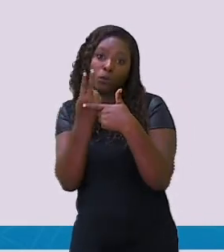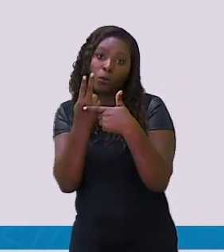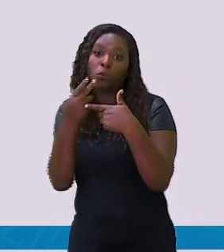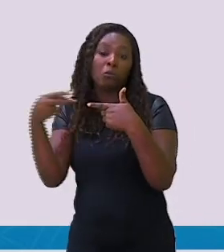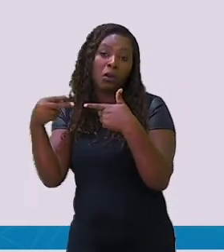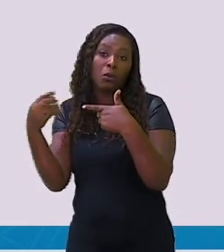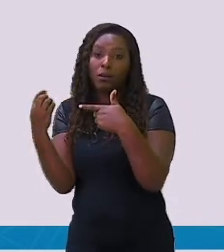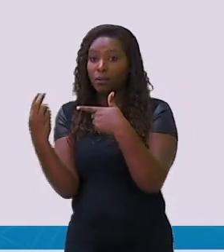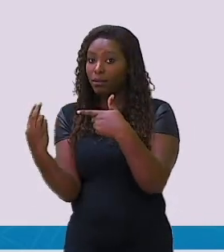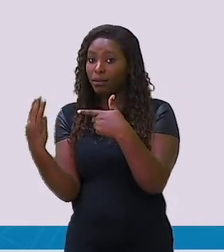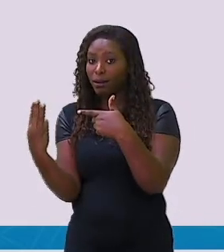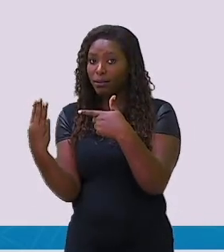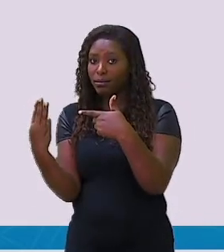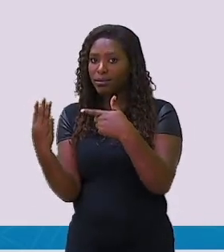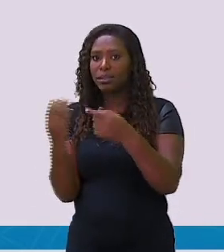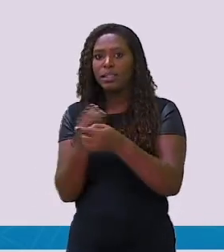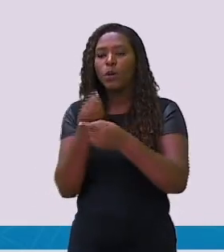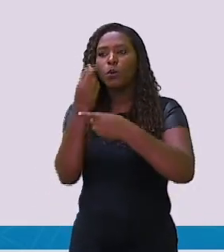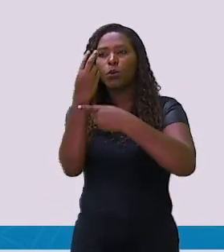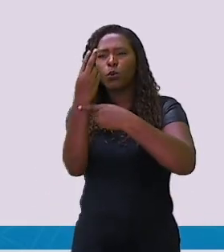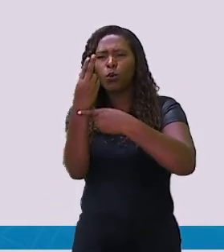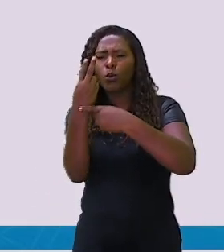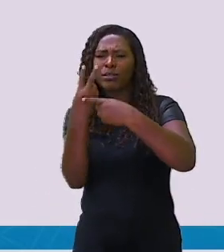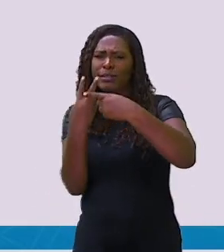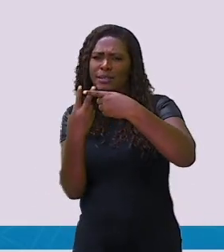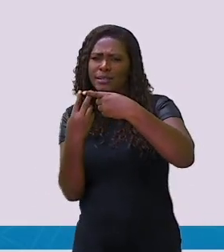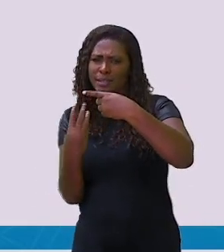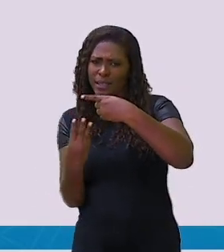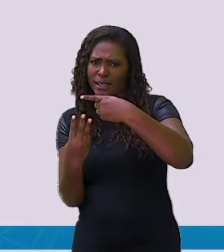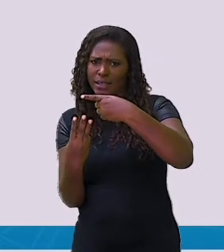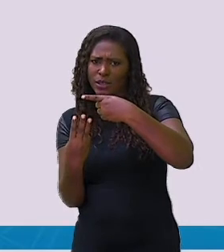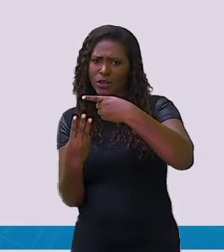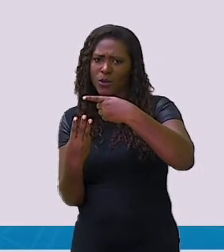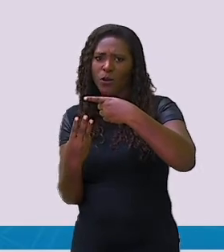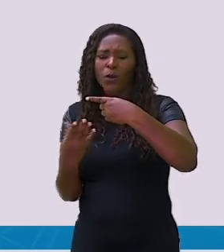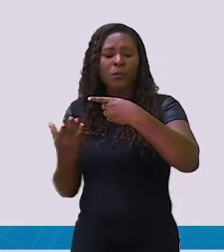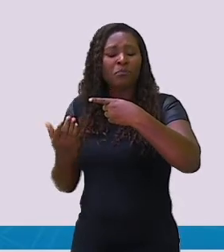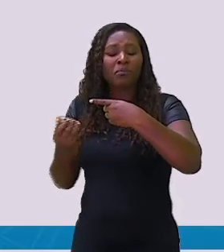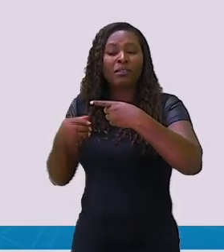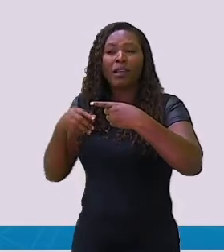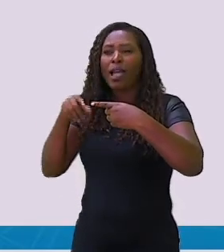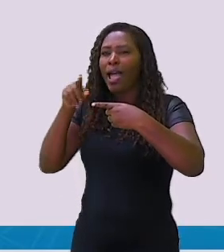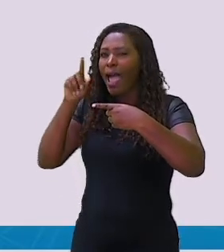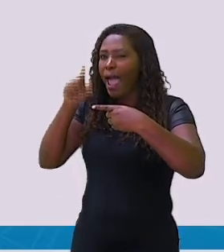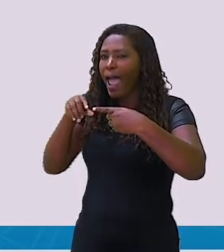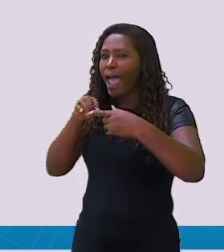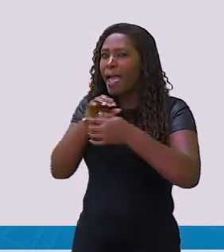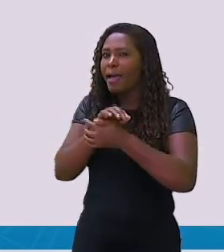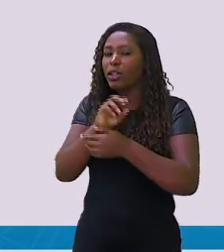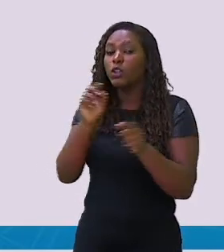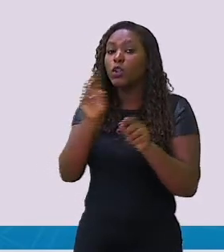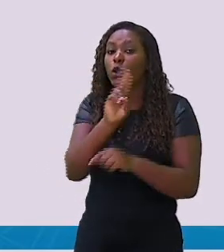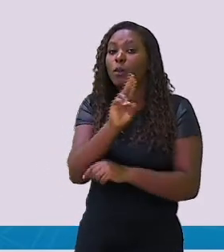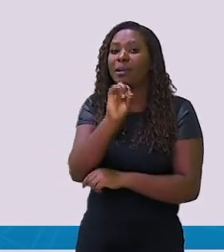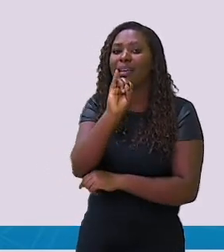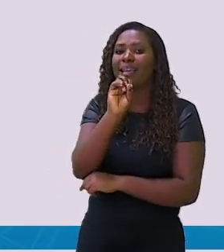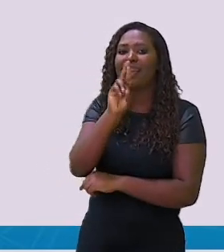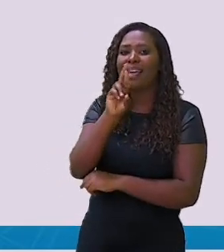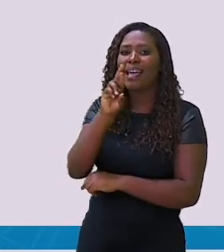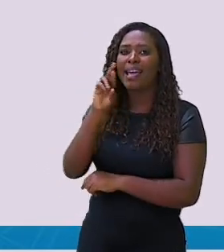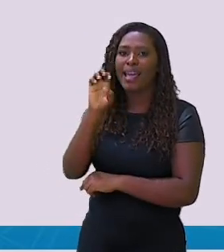irredutível por quê Porque não tem o número que dividido aqui por dois e por três ao mesmo